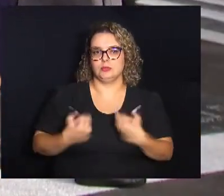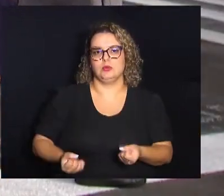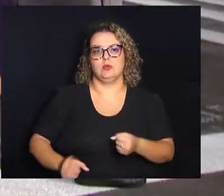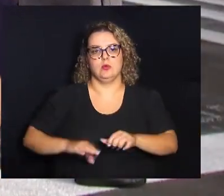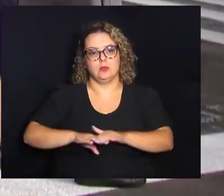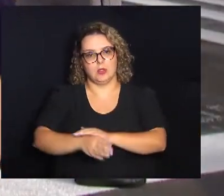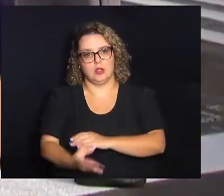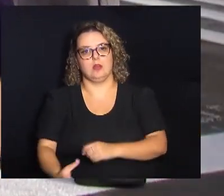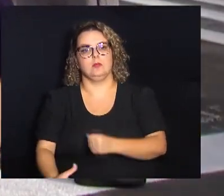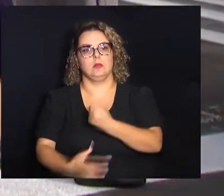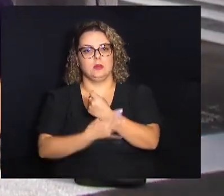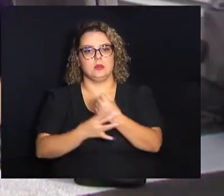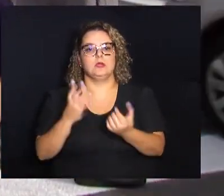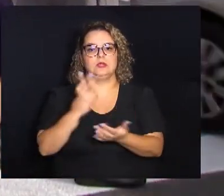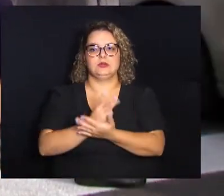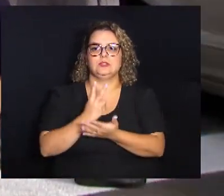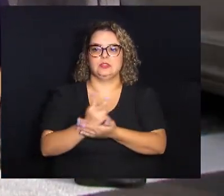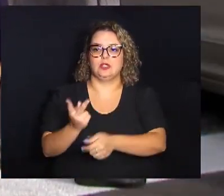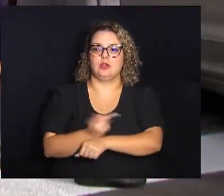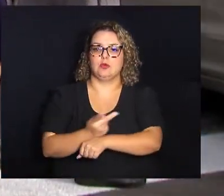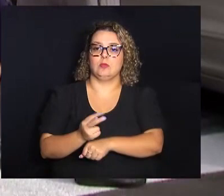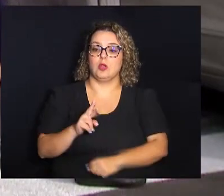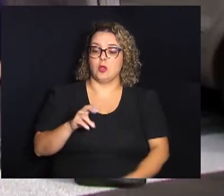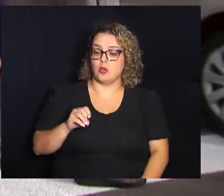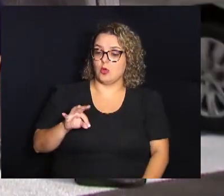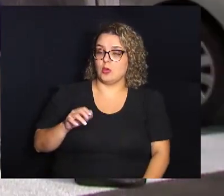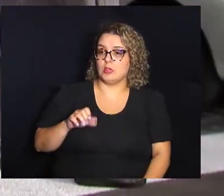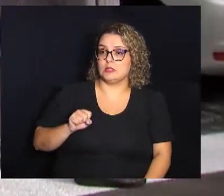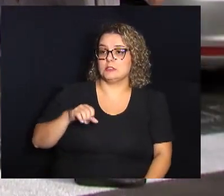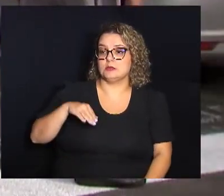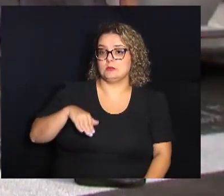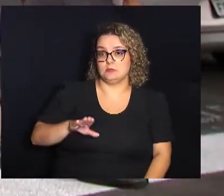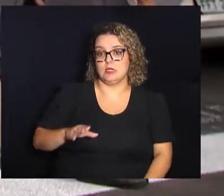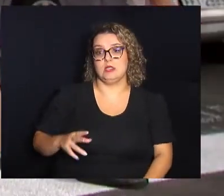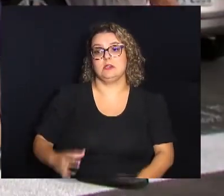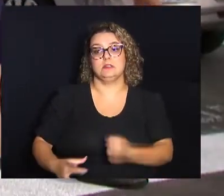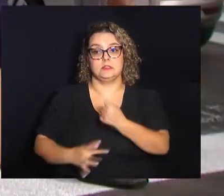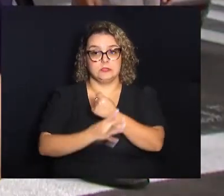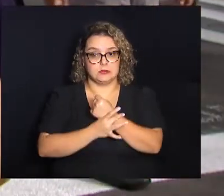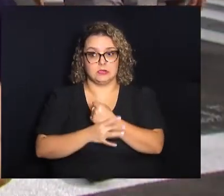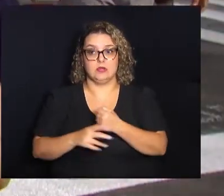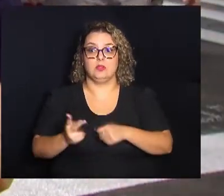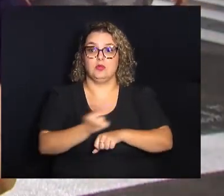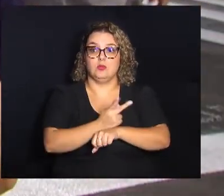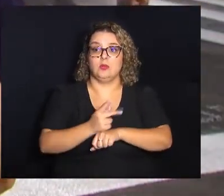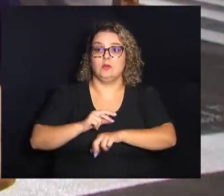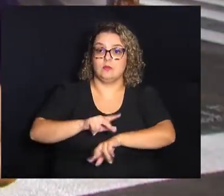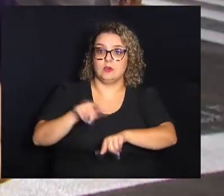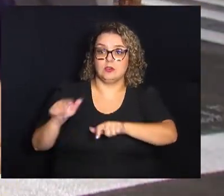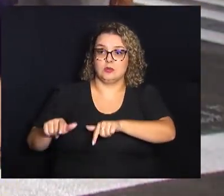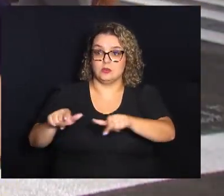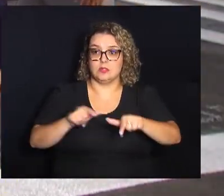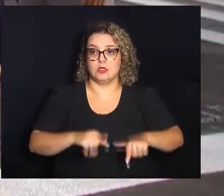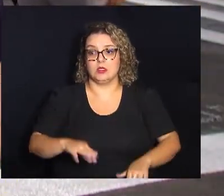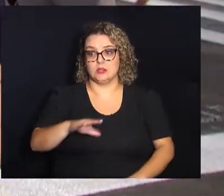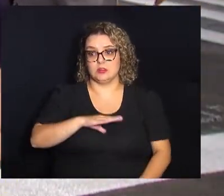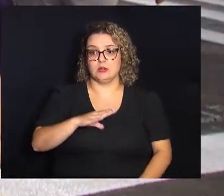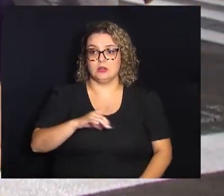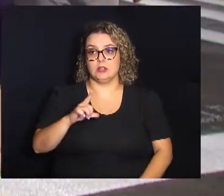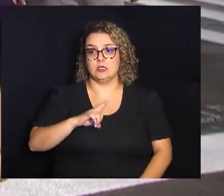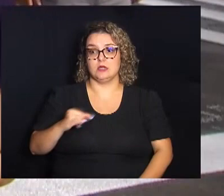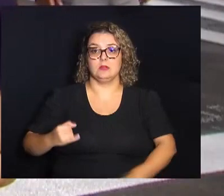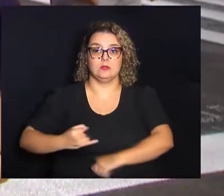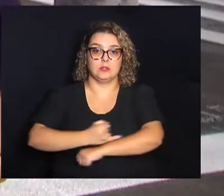segurança, sempre procurando rotas mais seguras e sempre procurando, em vários espaços da cidade, nós já temos infraestrutura